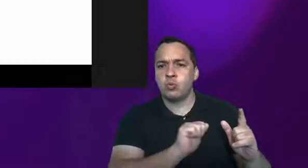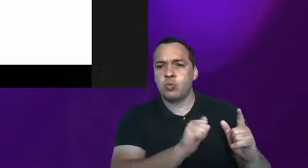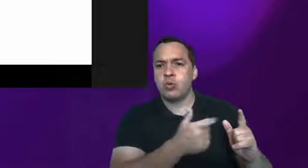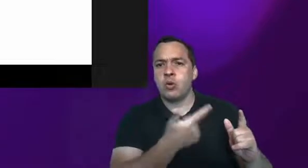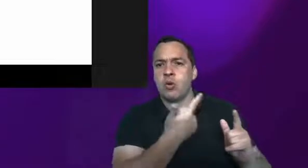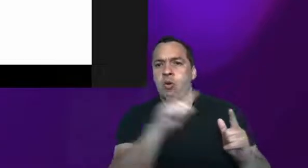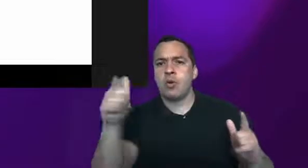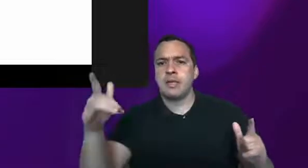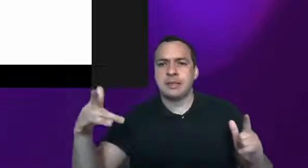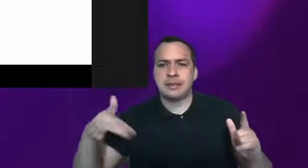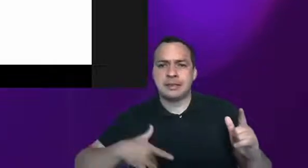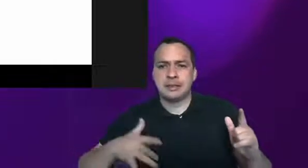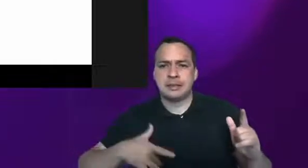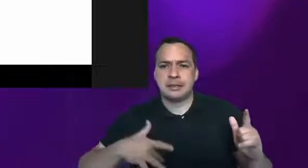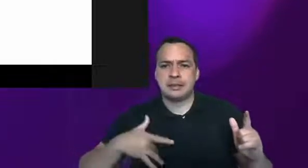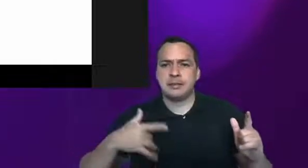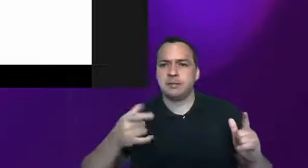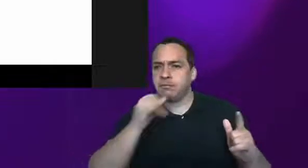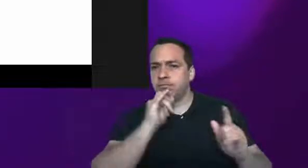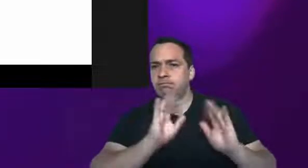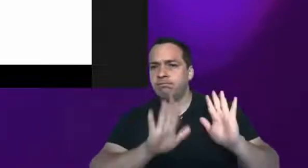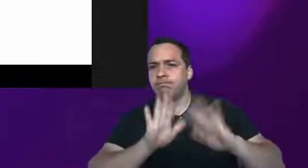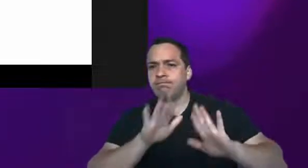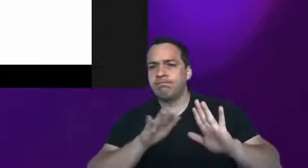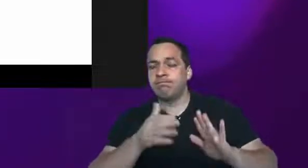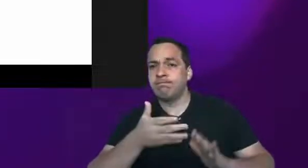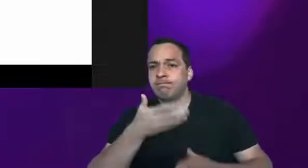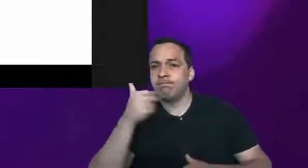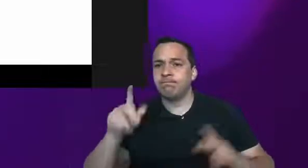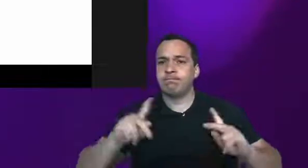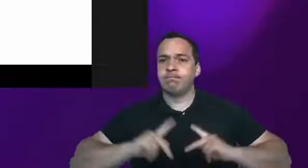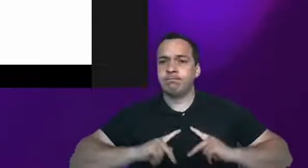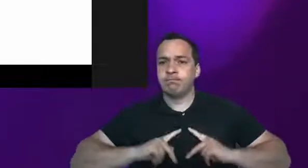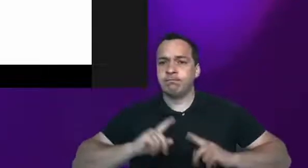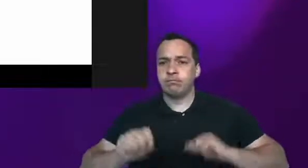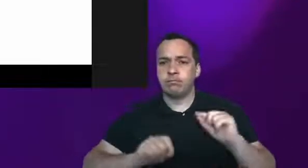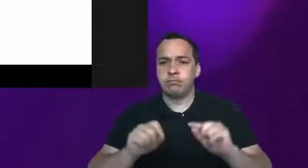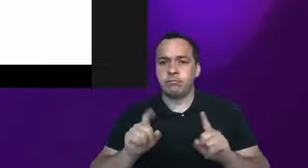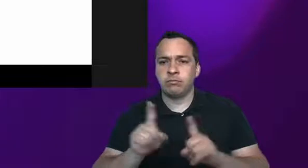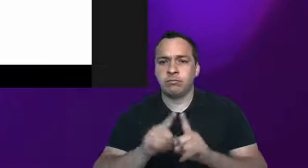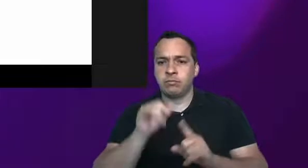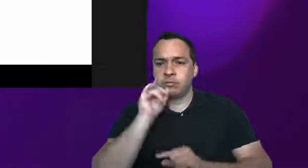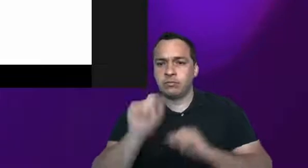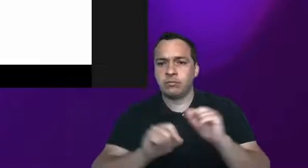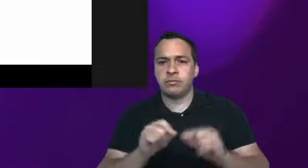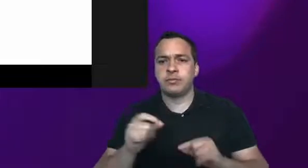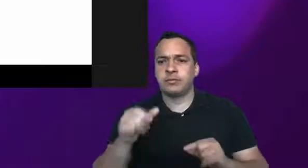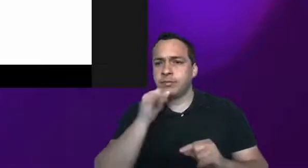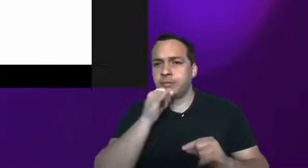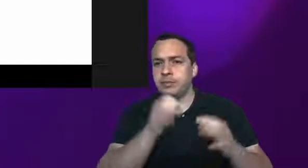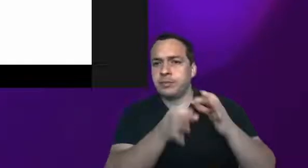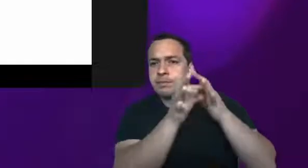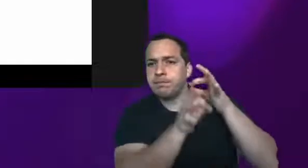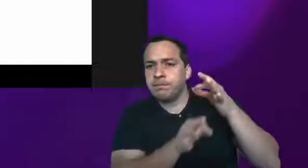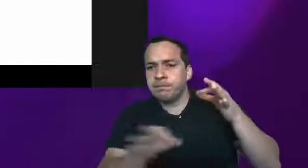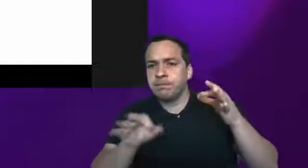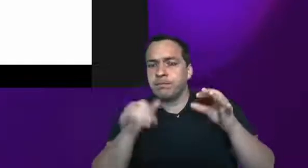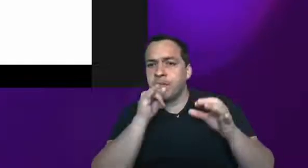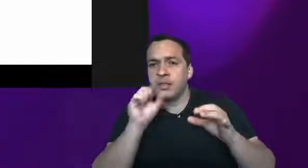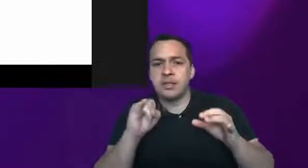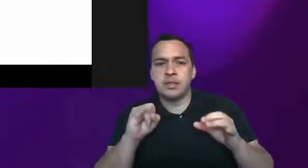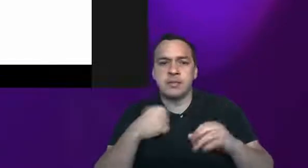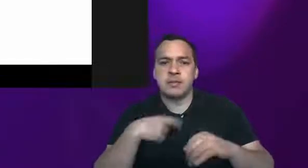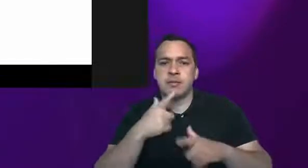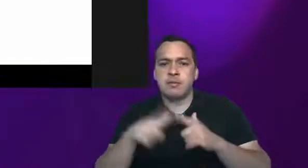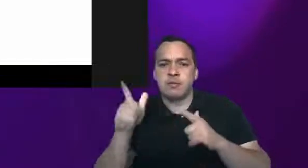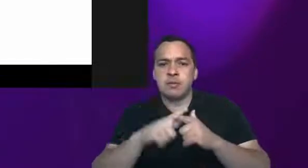Ou seja, apesar da indicação do transplante por metástases de carcinoma coloretal em doença pulmonar presente ser uma